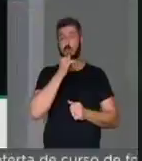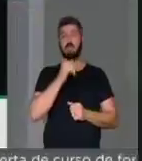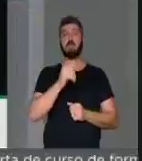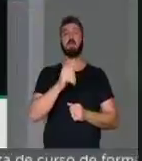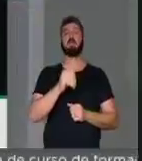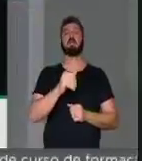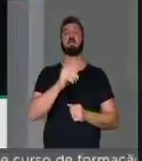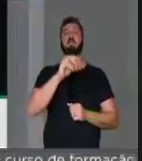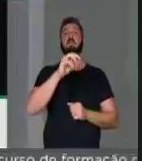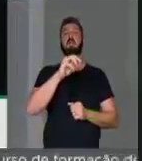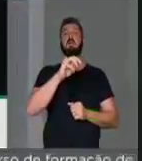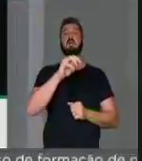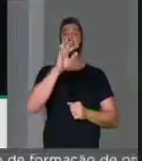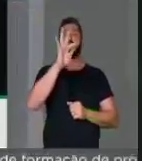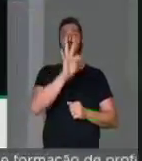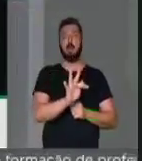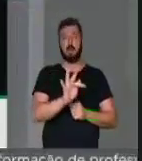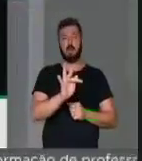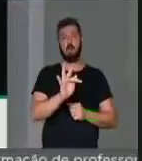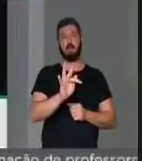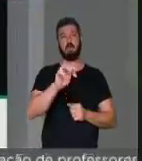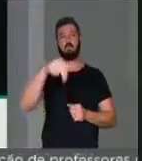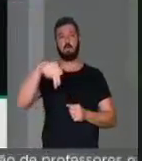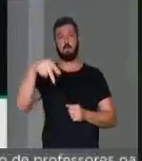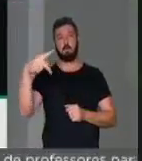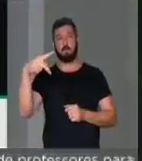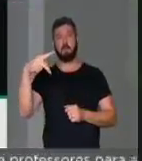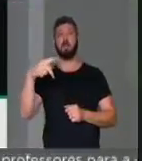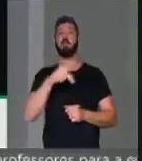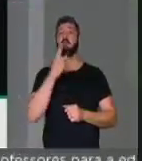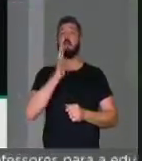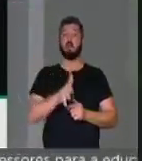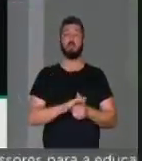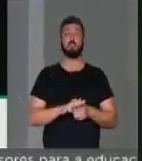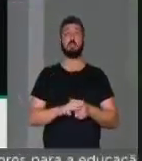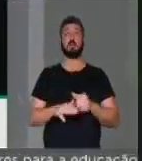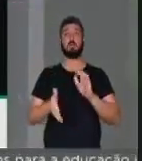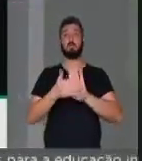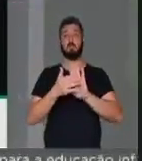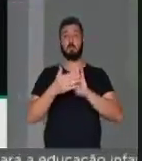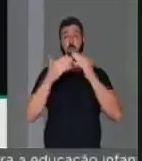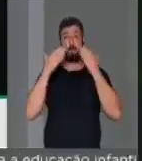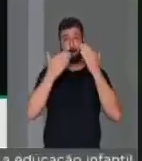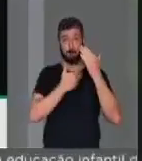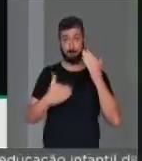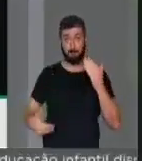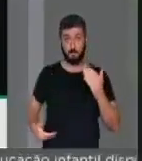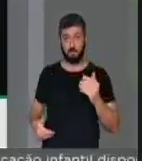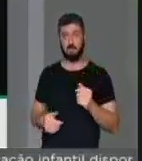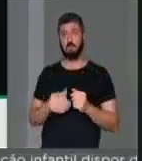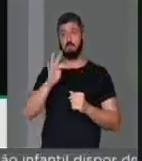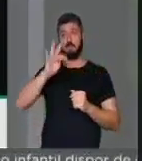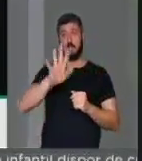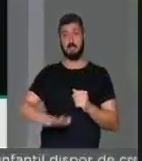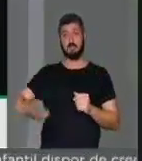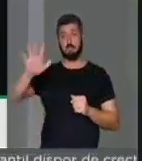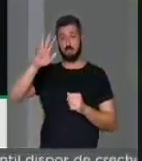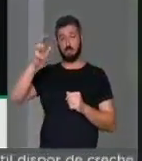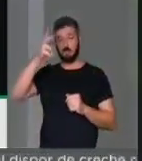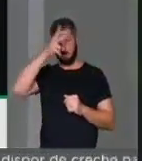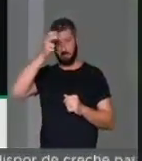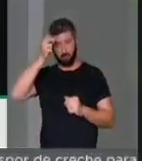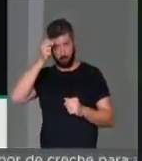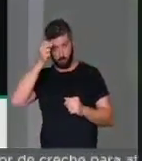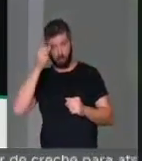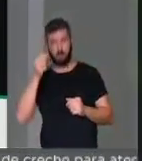uma posição diferente, é importante aqui que a gente ressalte. Foi apresentada uma posição pública da Federação Nacional dos